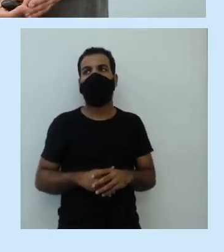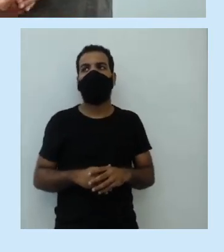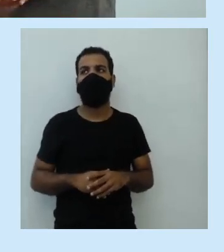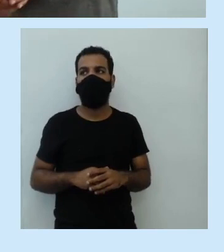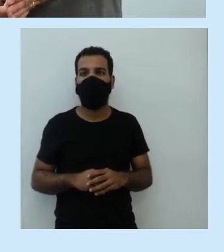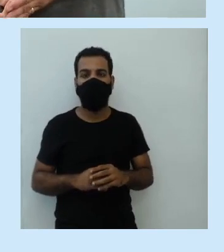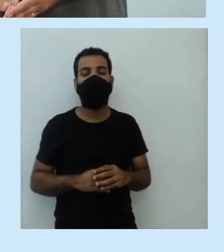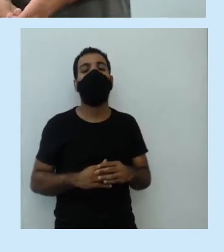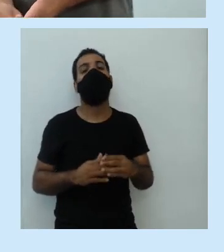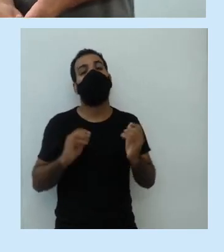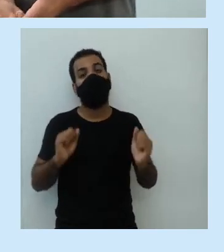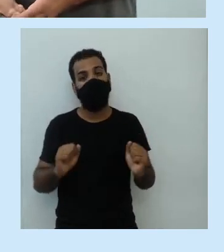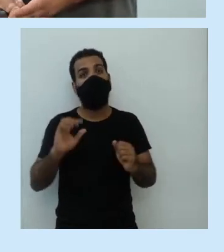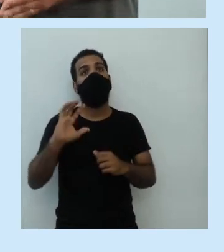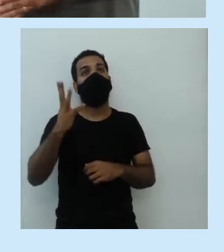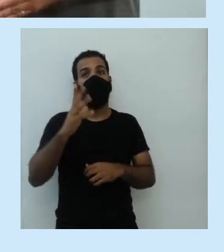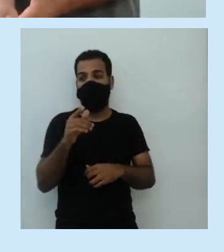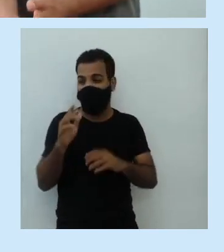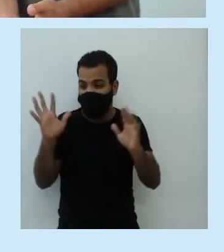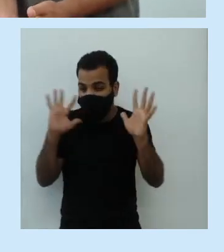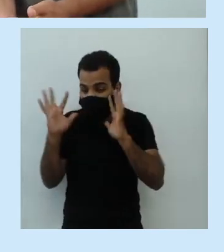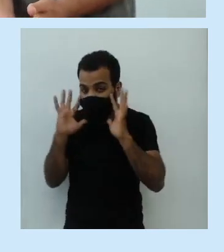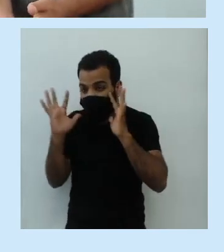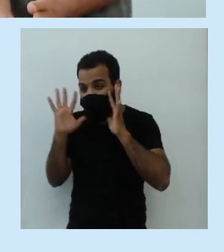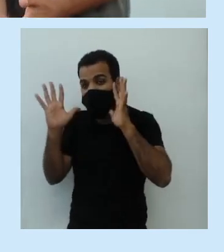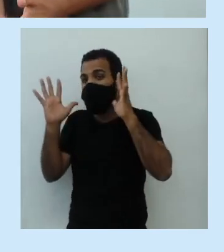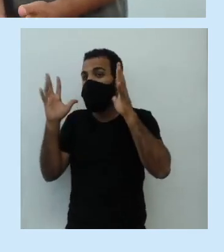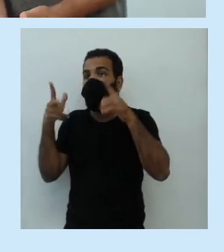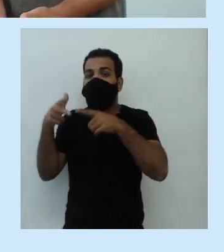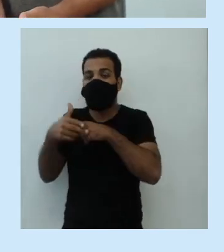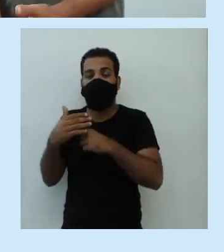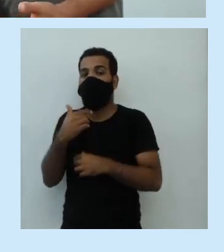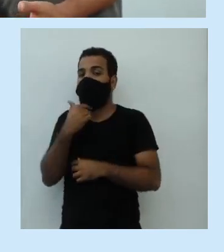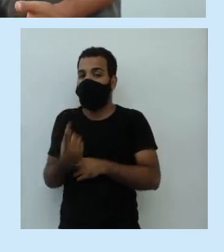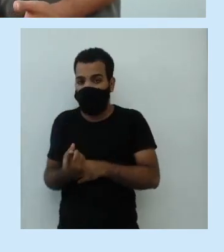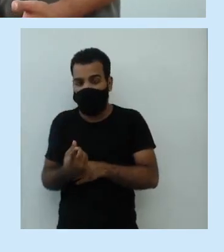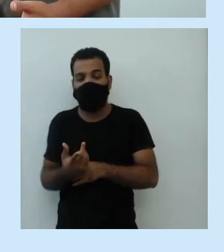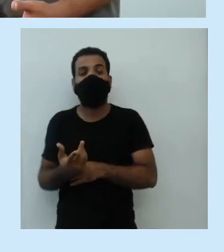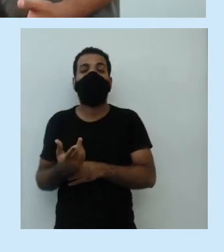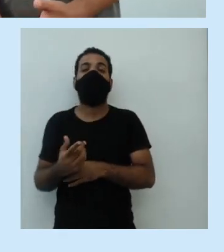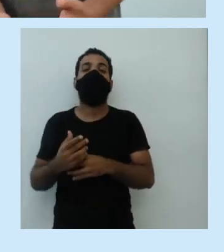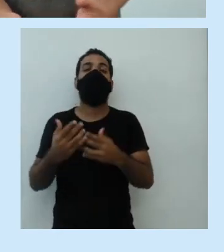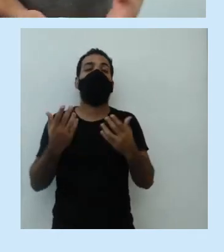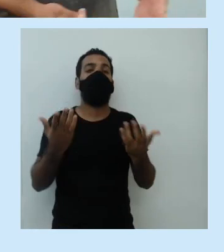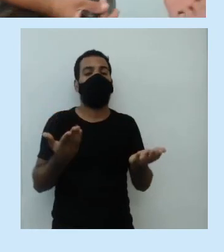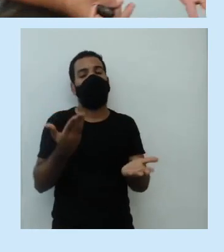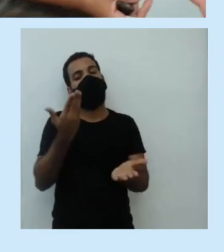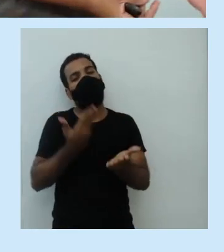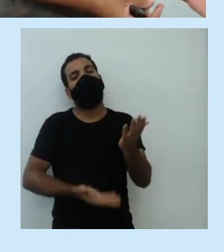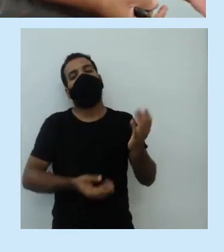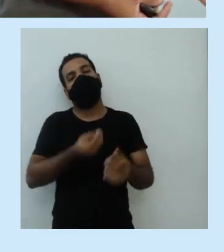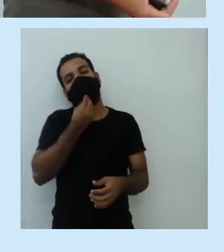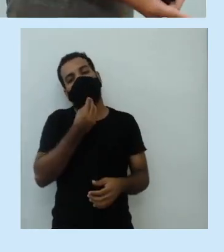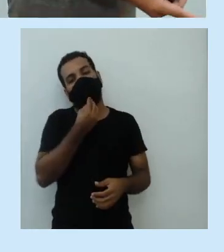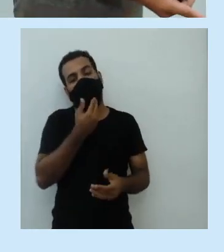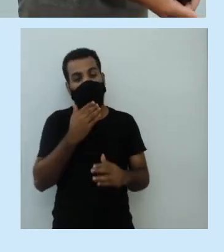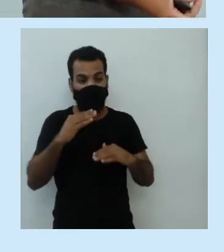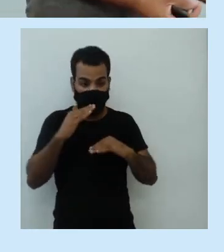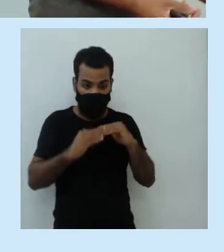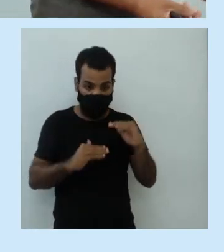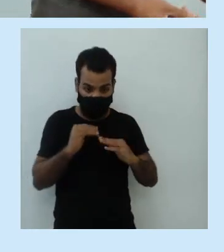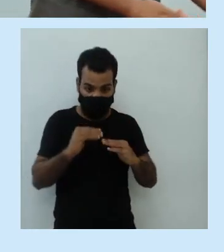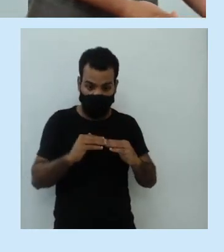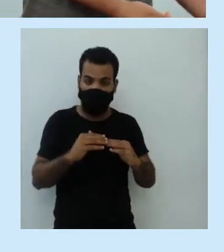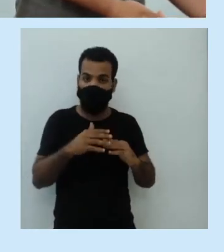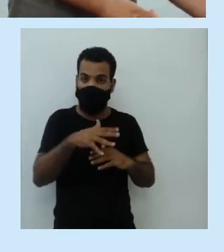você não conseguir esse tão sonhado patamar esportivo e perde de se tornar um